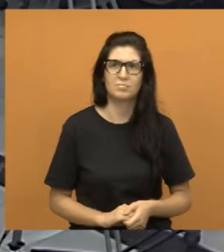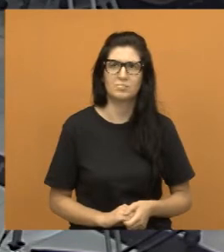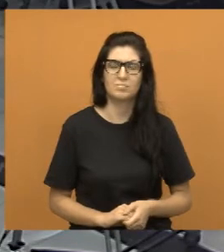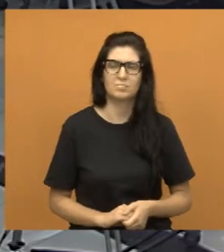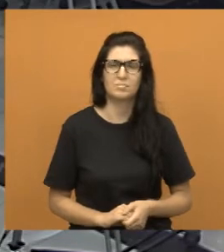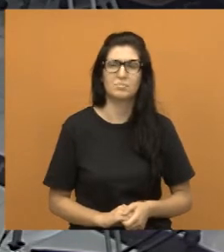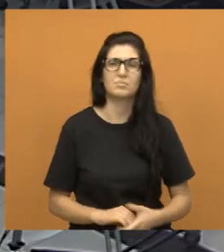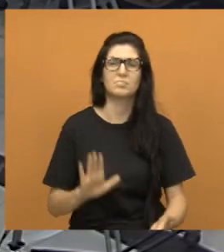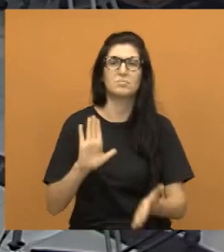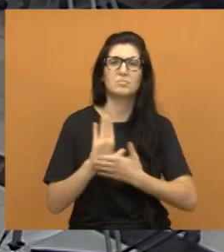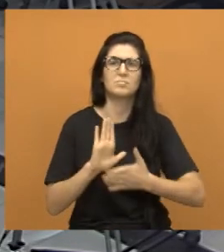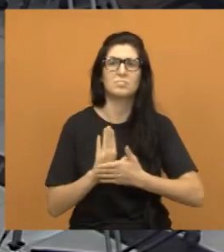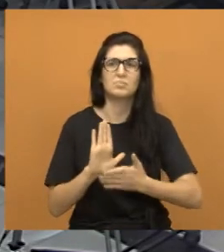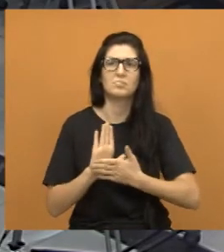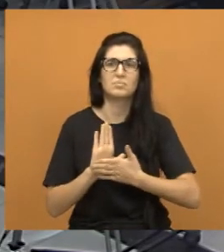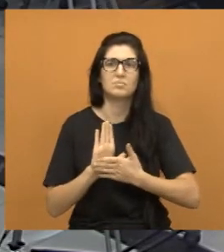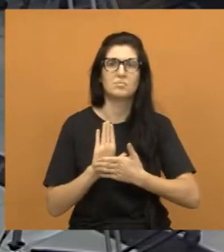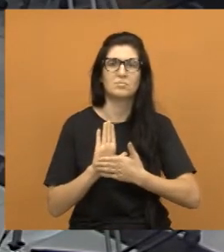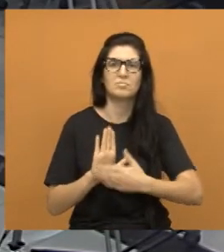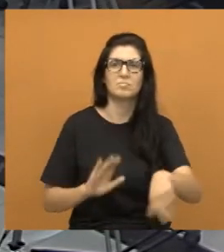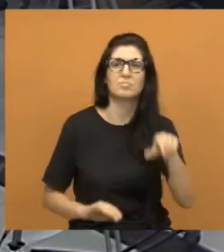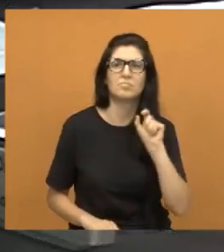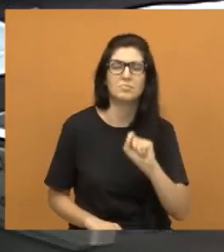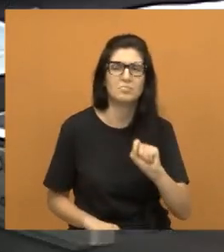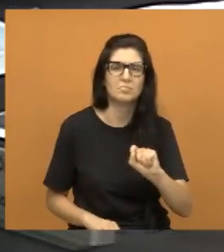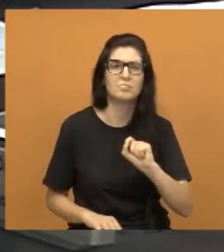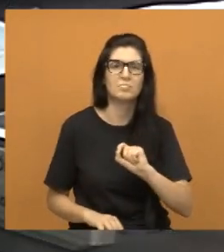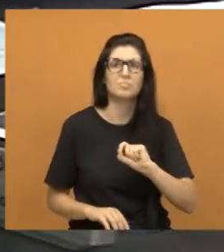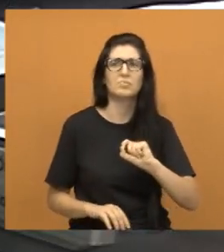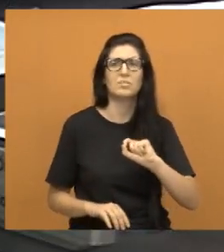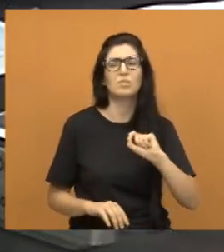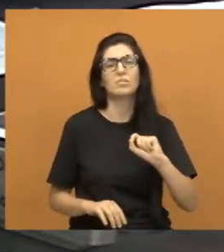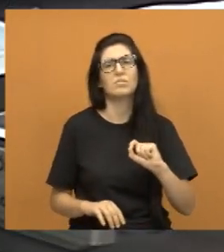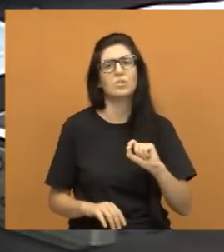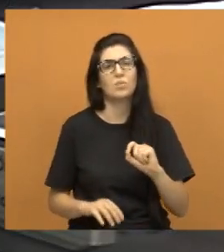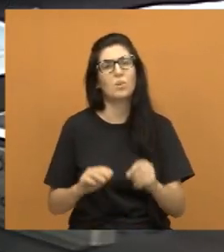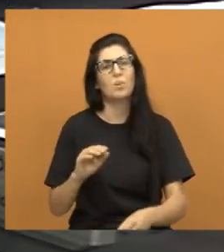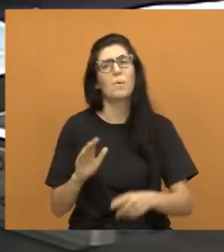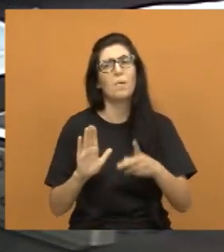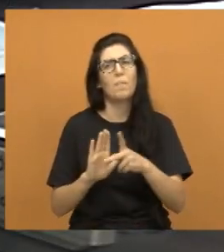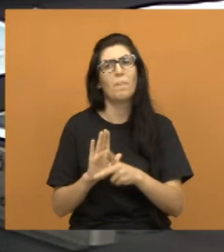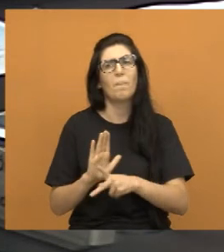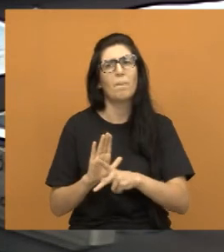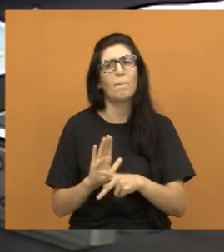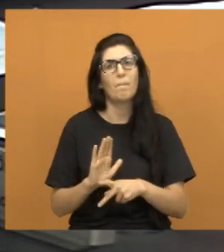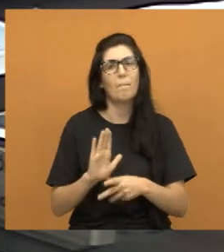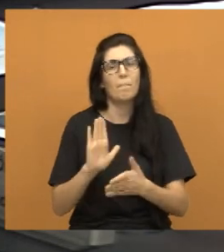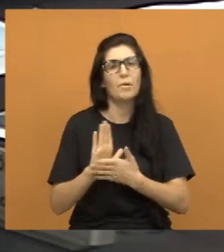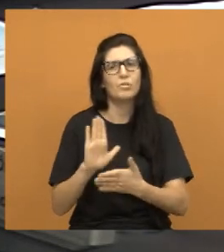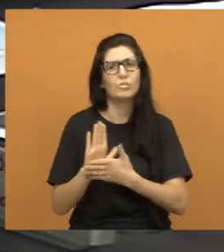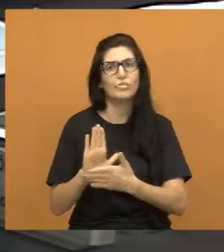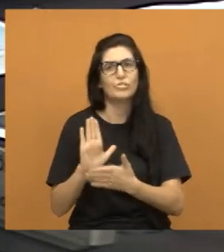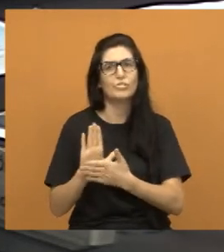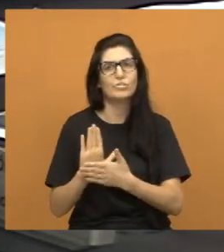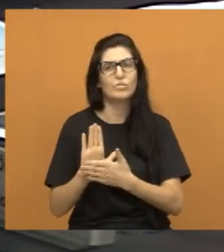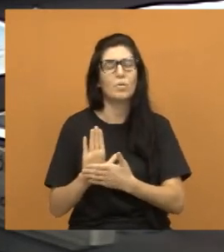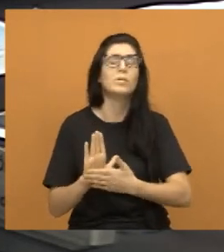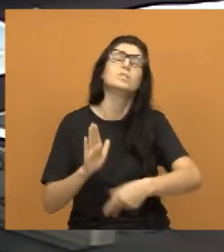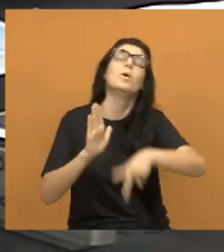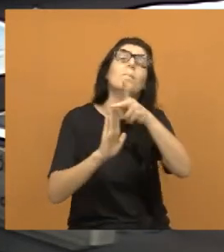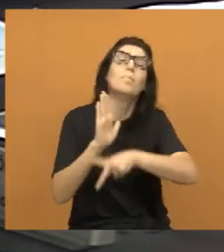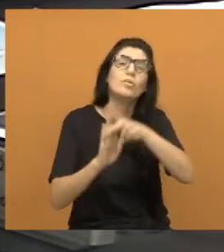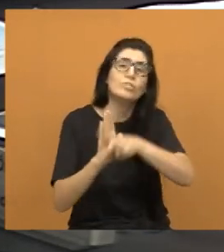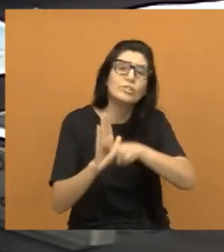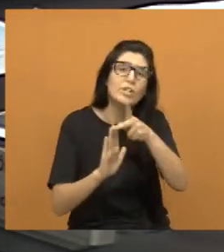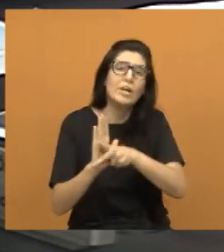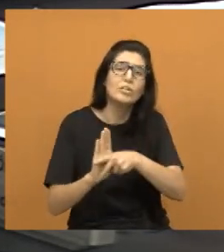Olha, a minha proposta seria o quê? Que a gente pudesse adiar esse projeto pelo menos para uma sessão, entendeu? Então